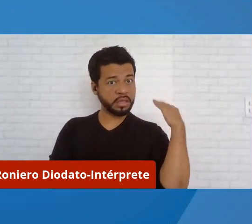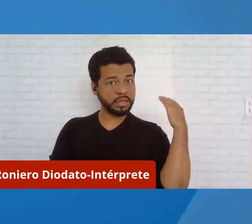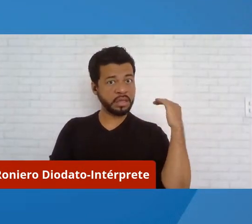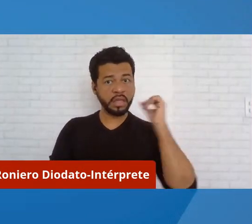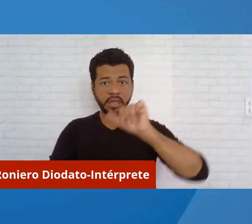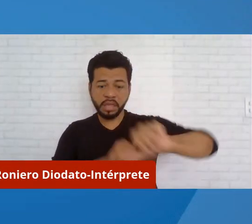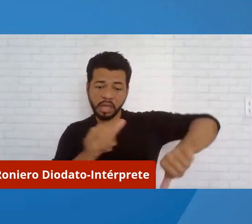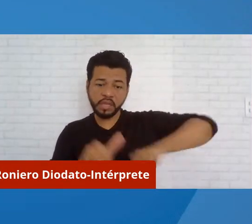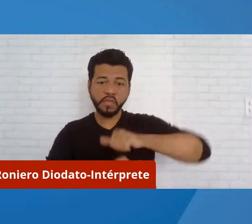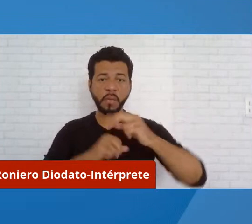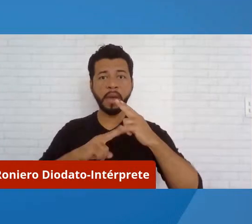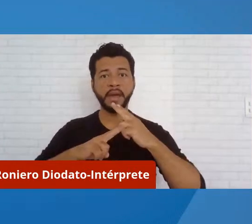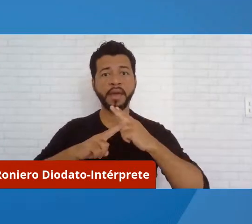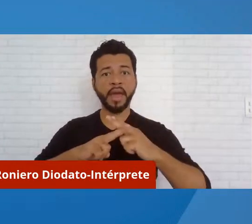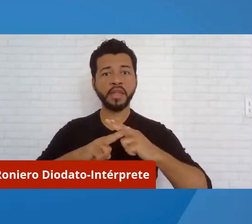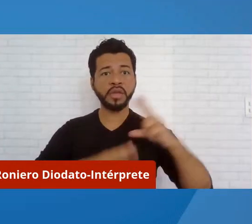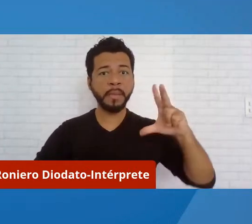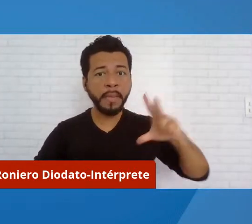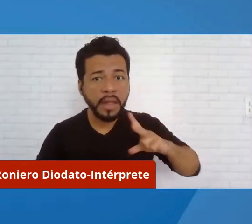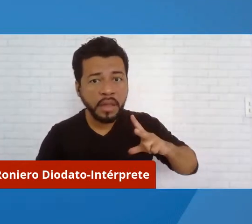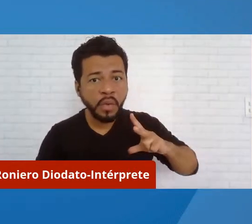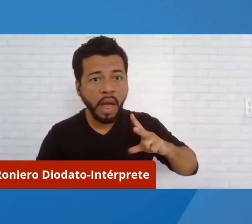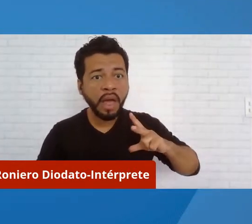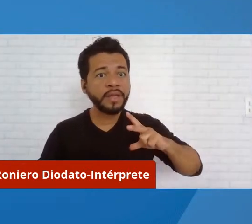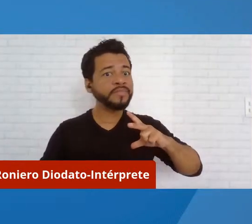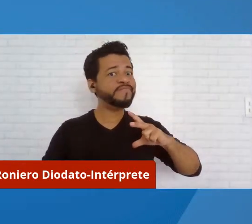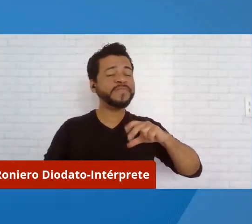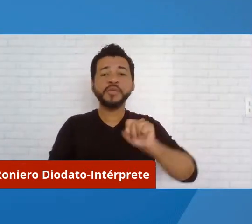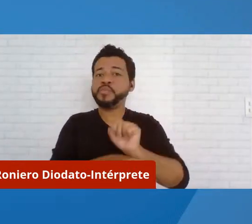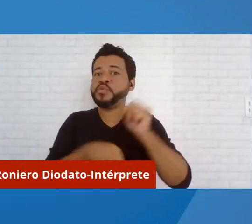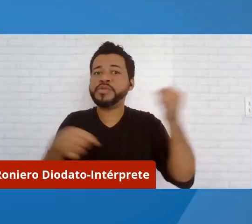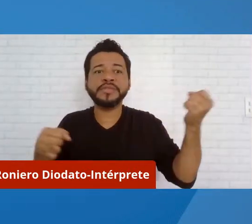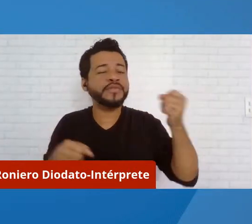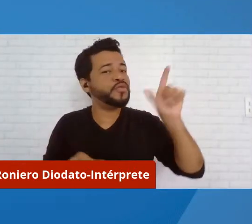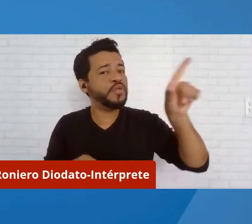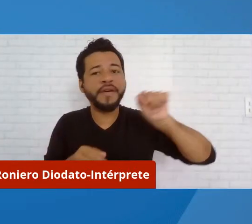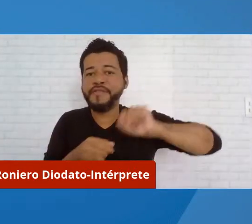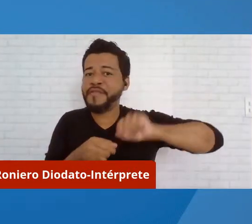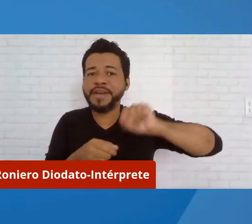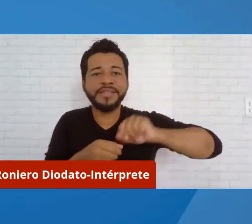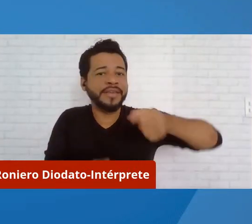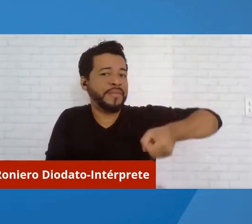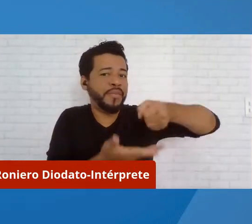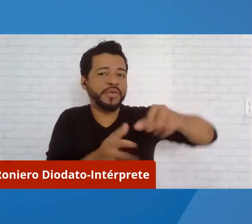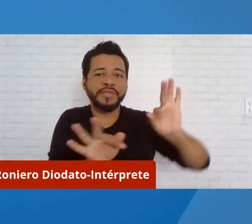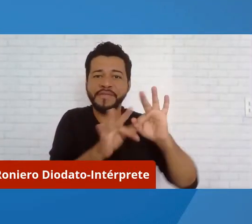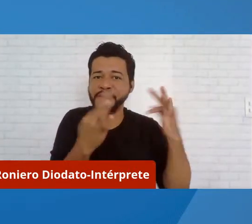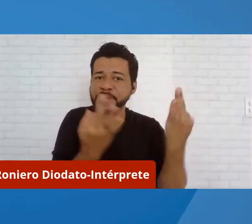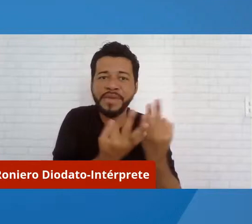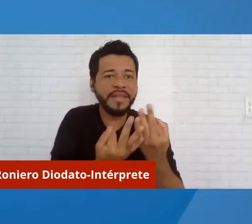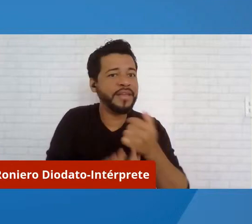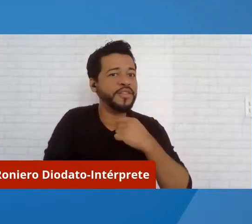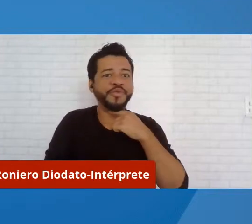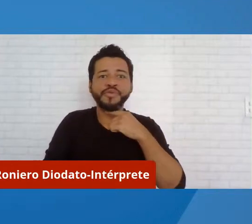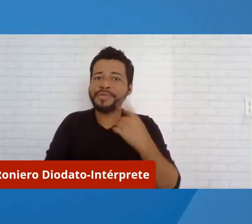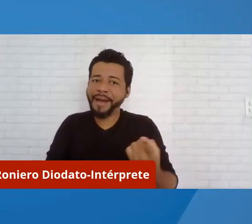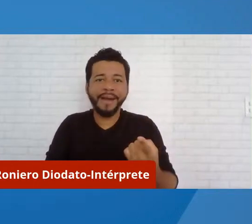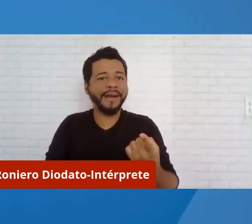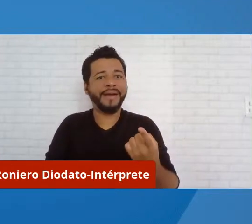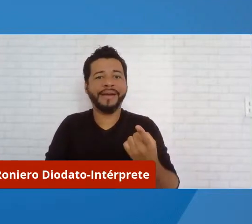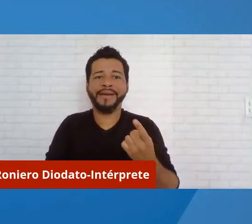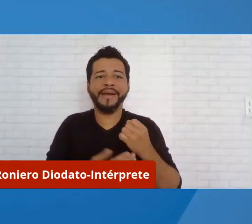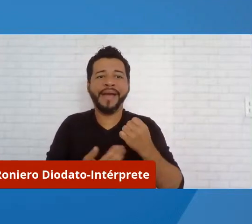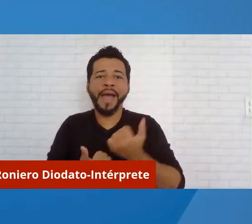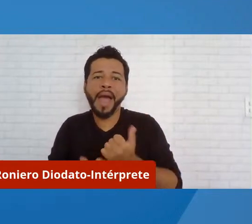de fazer Bolsa Família, auxílio emergencial, nada disso. Então, na verdade, o que eles querem é um